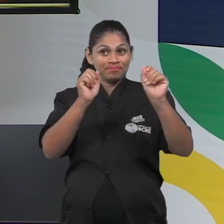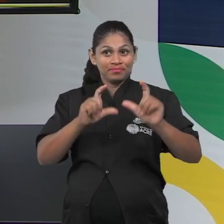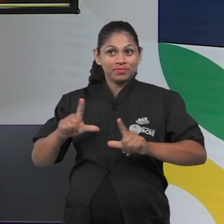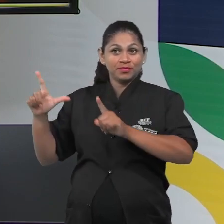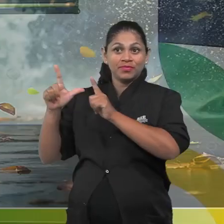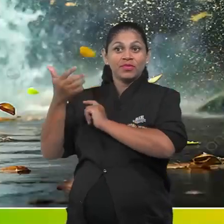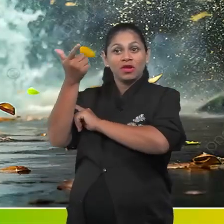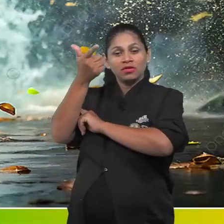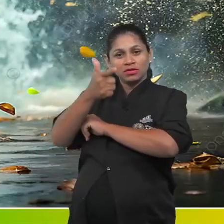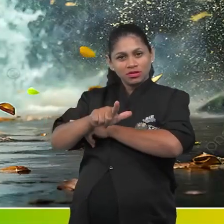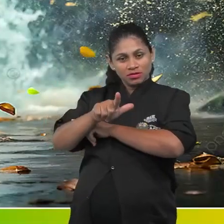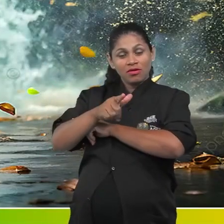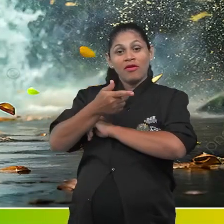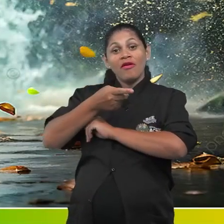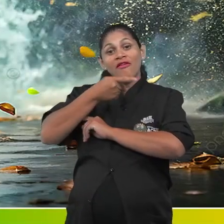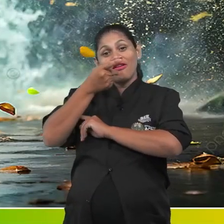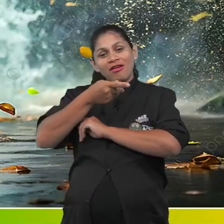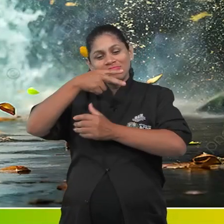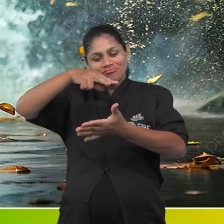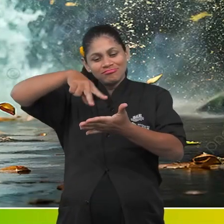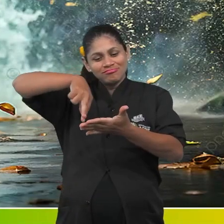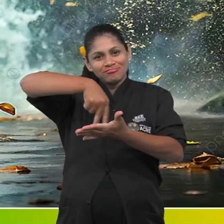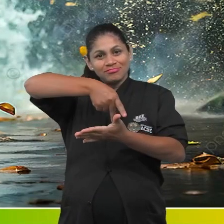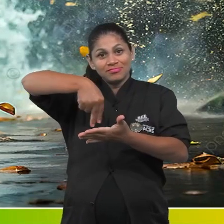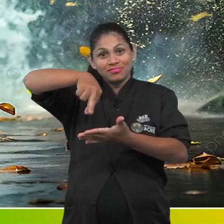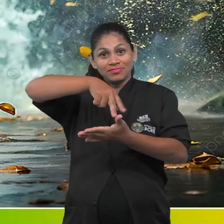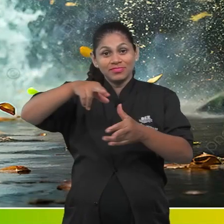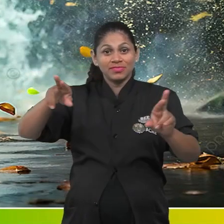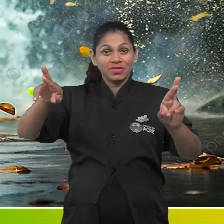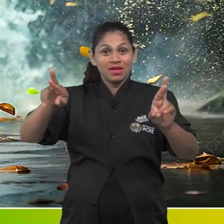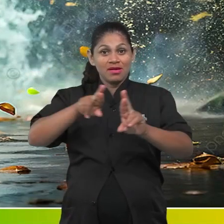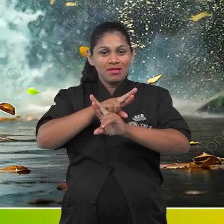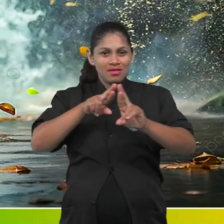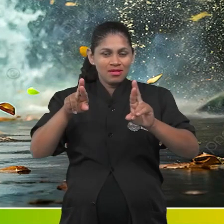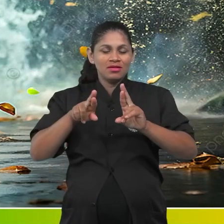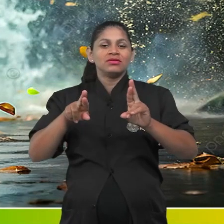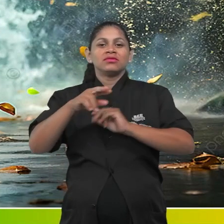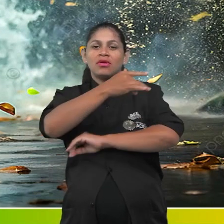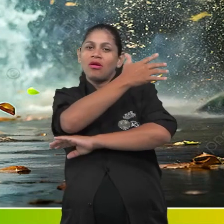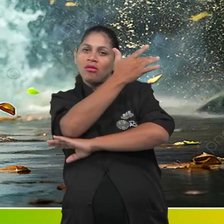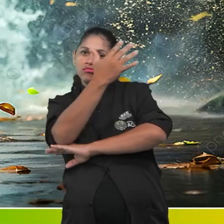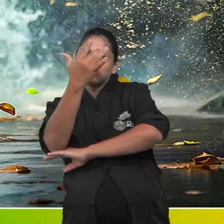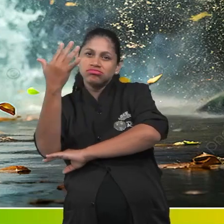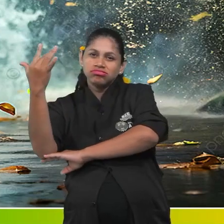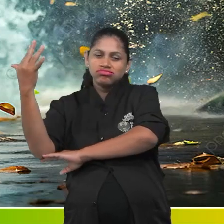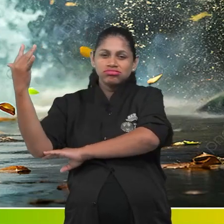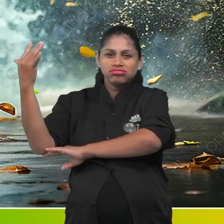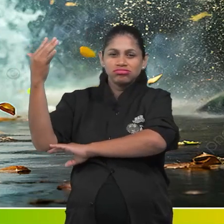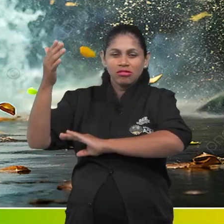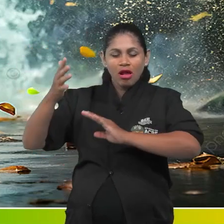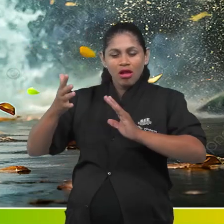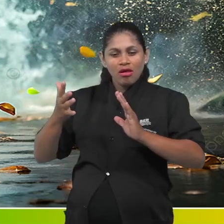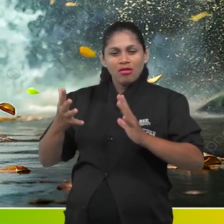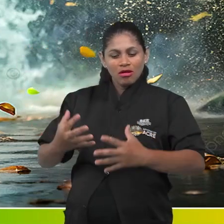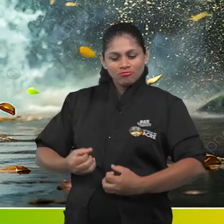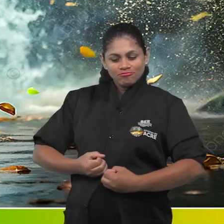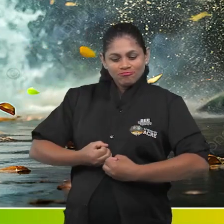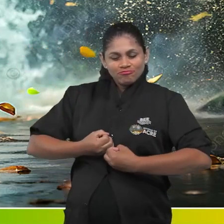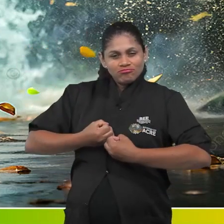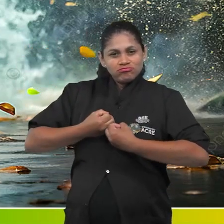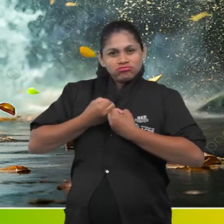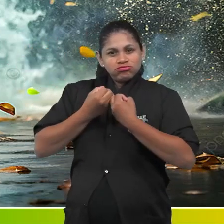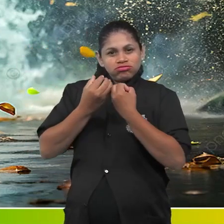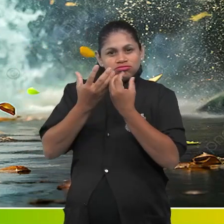gente falar sobre a dança relacionada ao meio ambiente. Ela inspira, né? A natureza, ela inspira